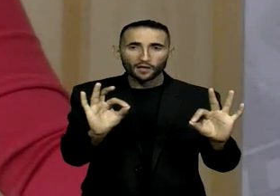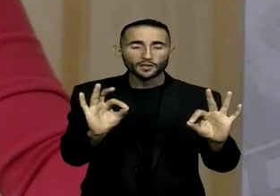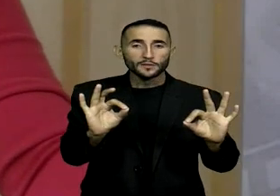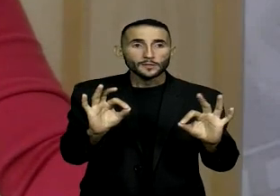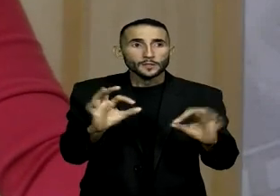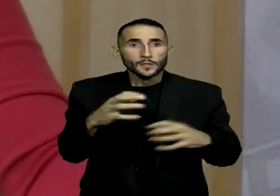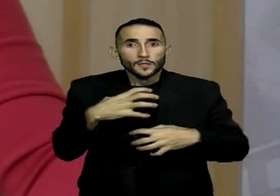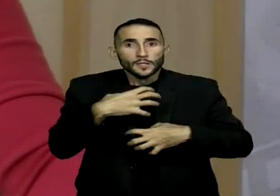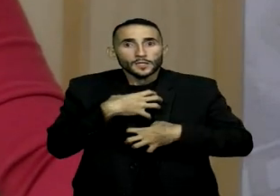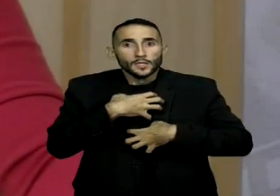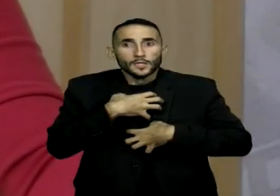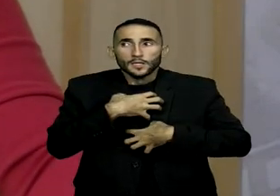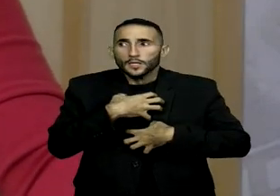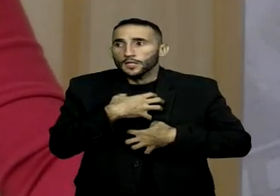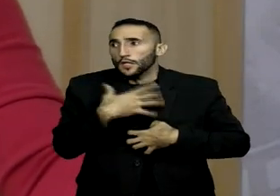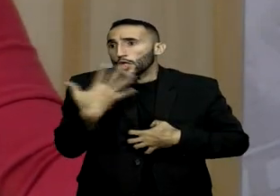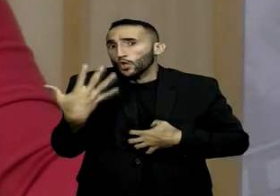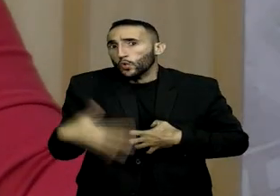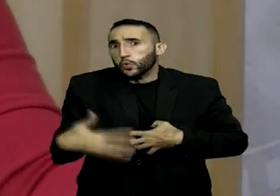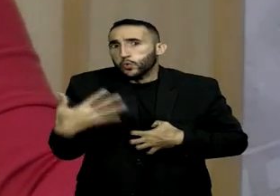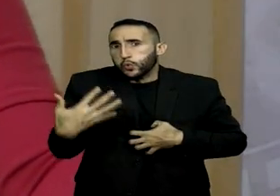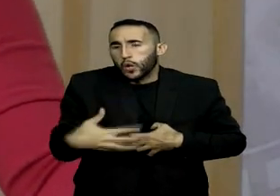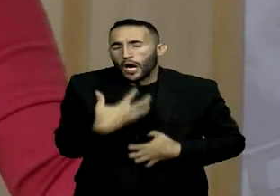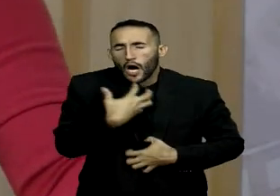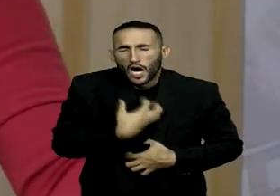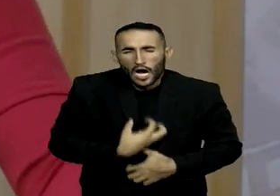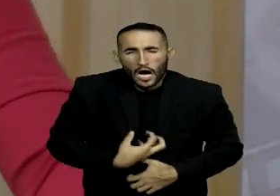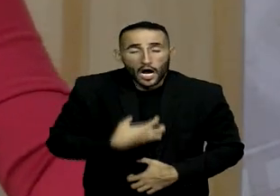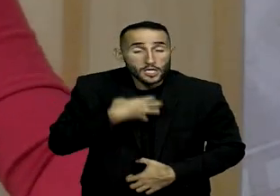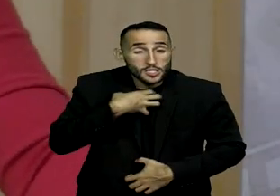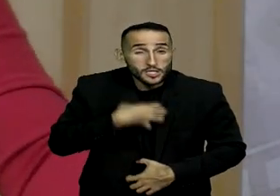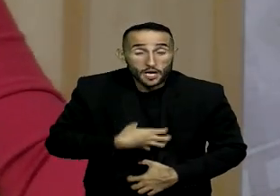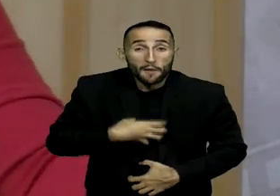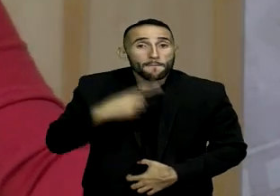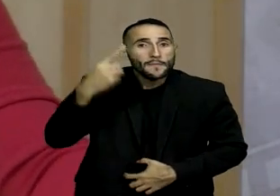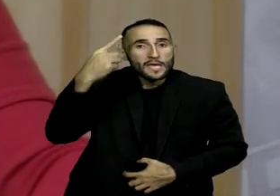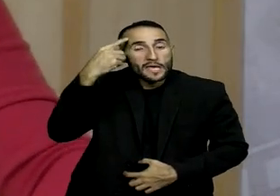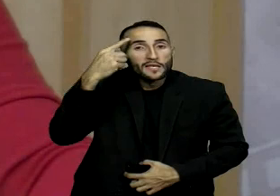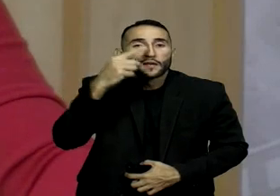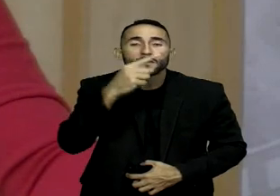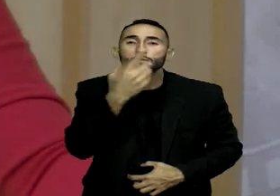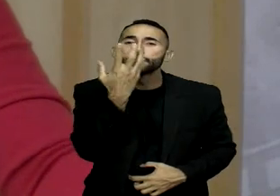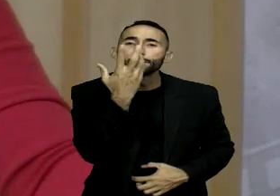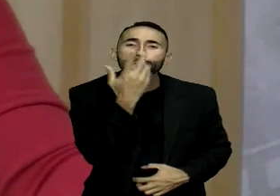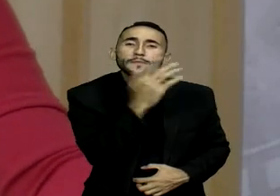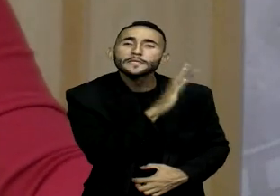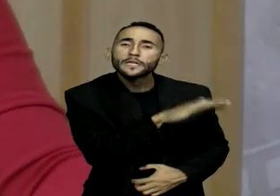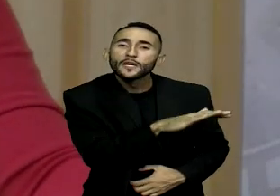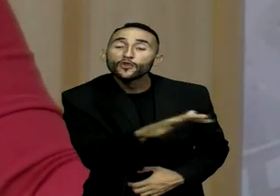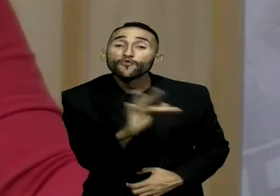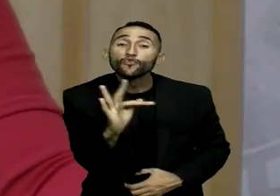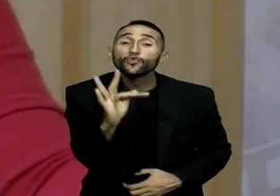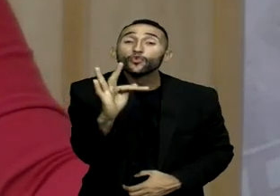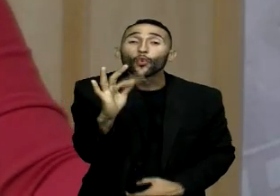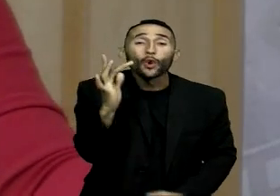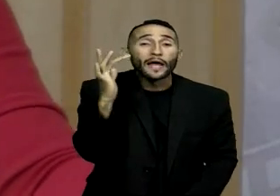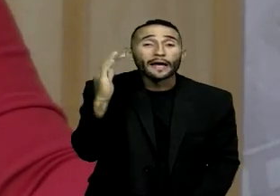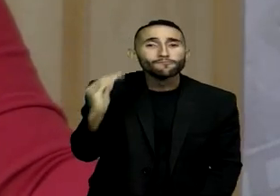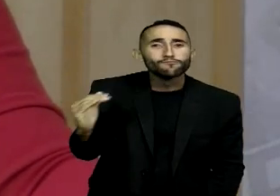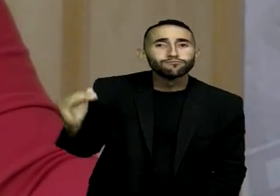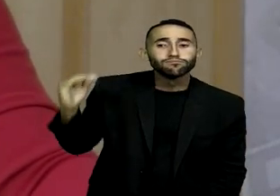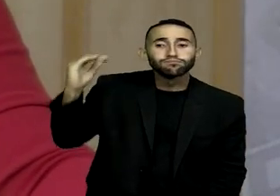Imagina a família. Imagina essa criança quando crescer, ou essa mãe quando lembrar dessa